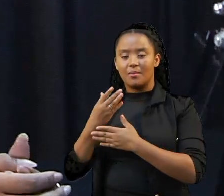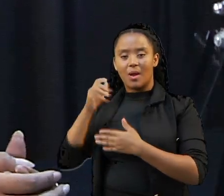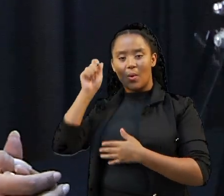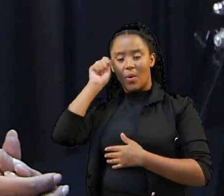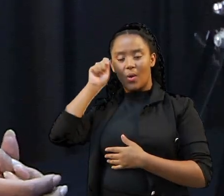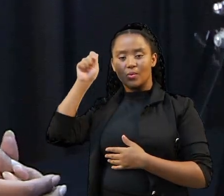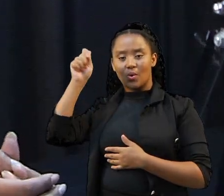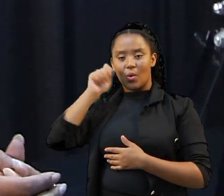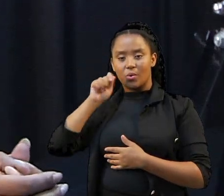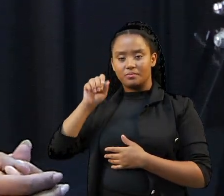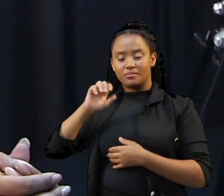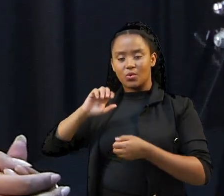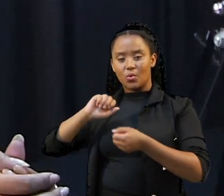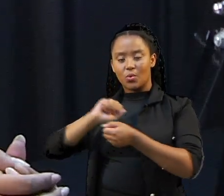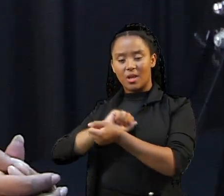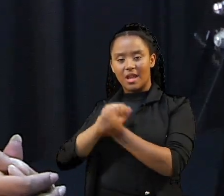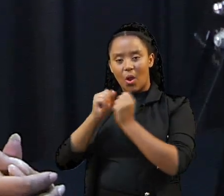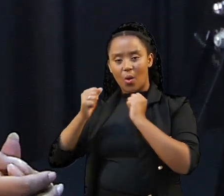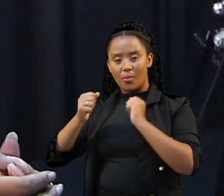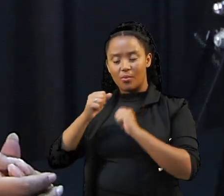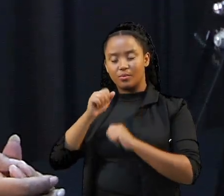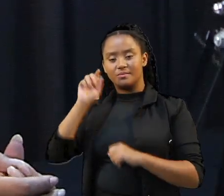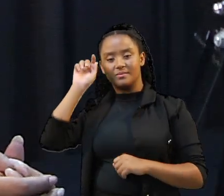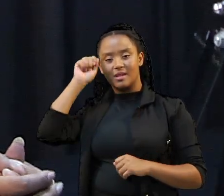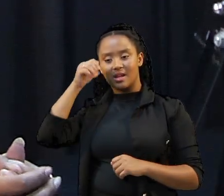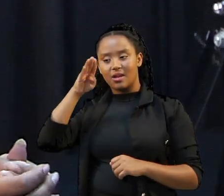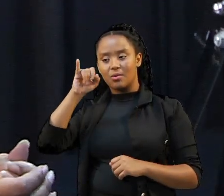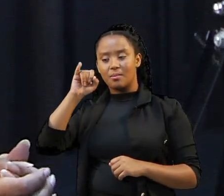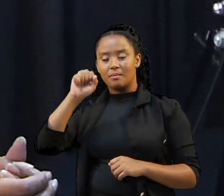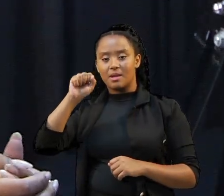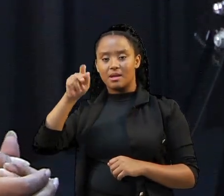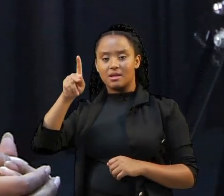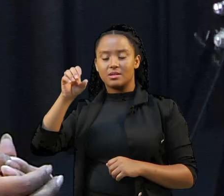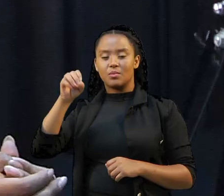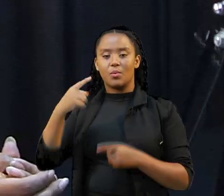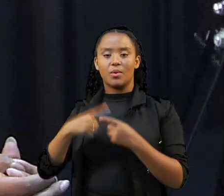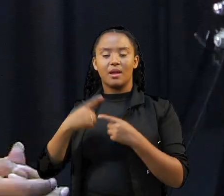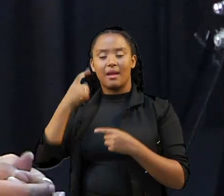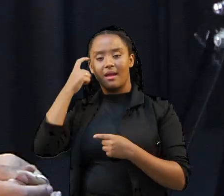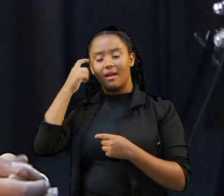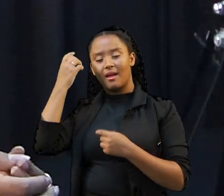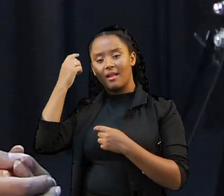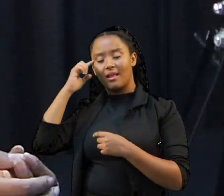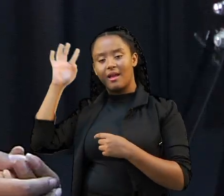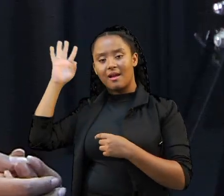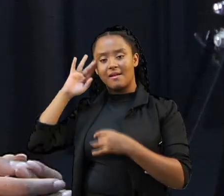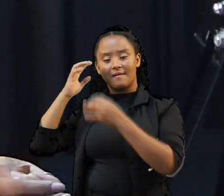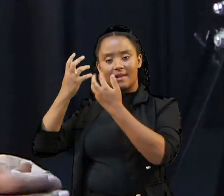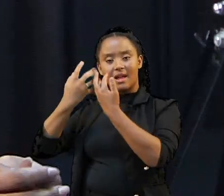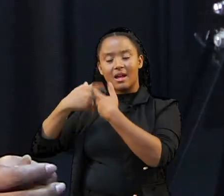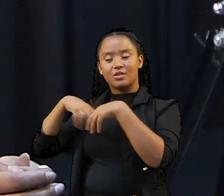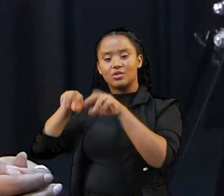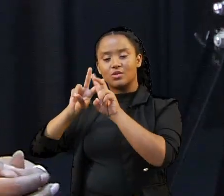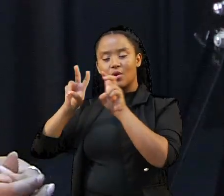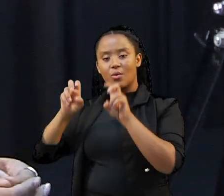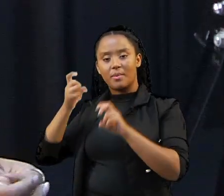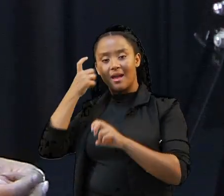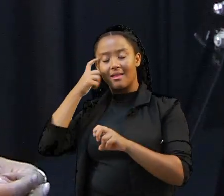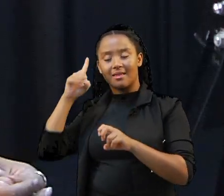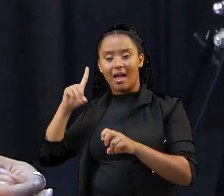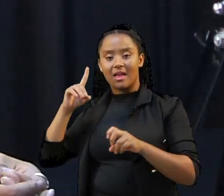Bispo, quando ele reflete, né, sobre essa ideia da colonização e do apagamento, e